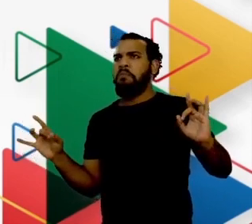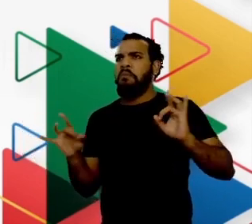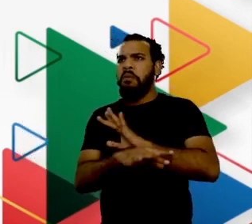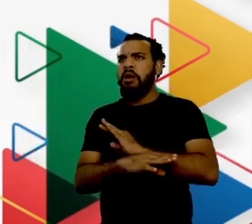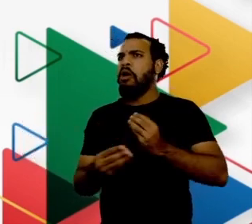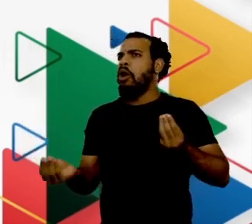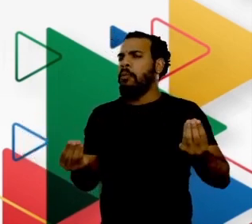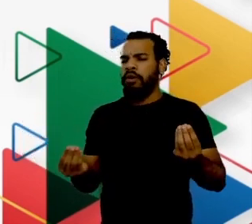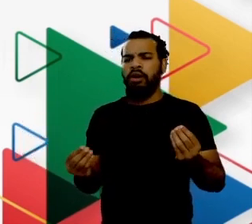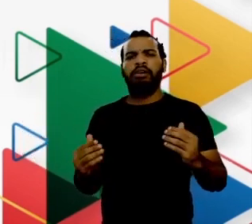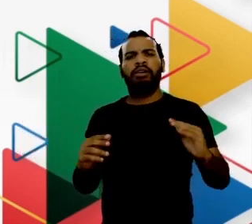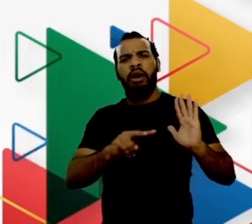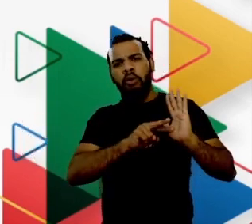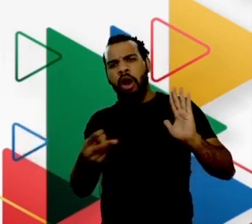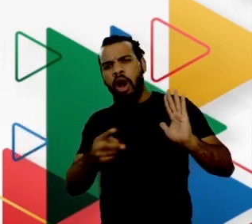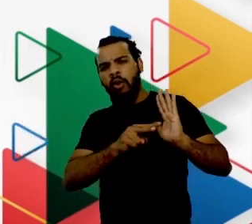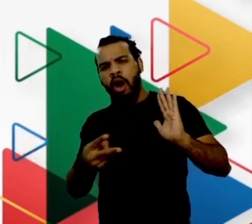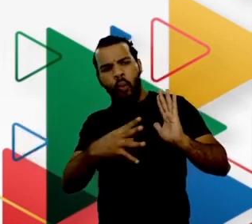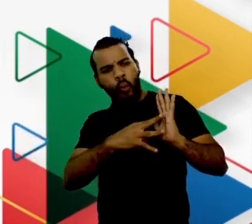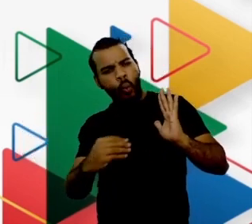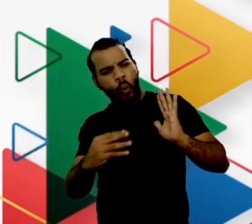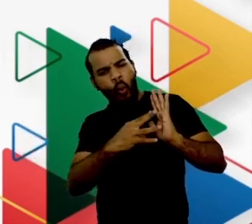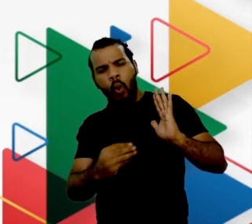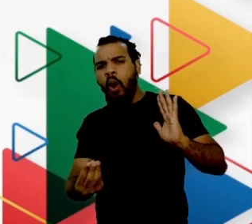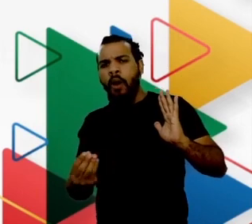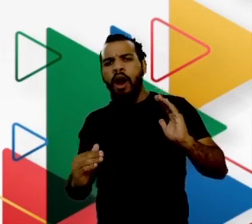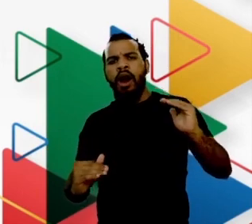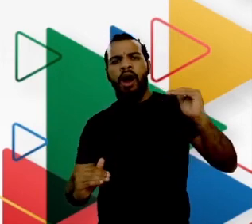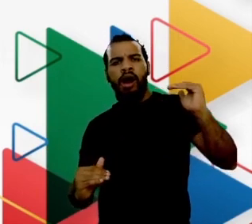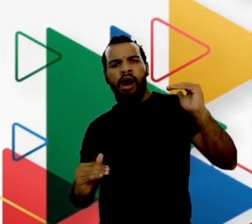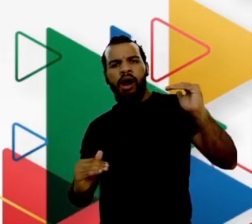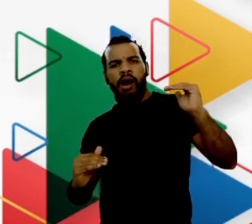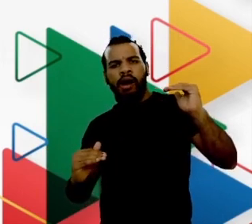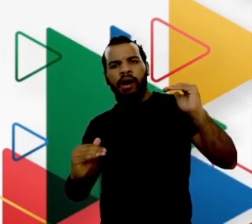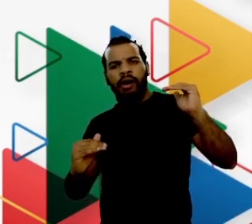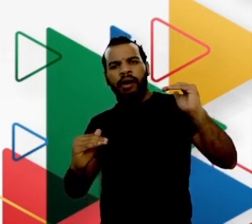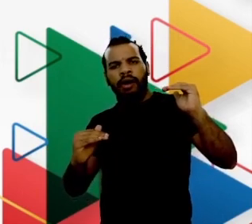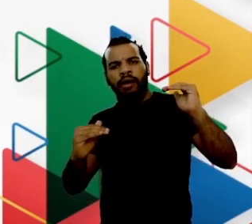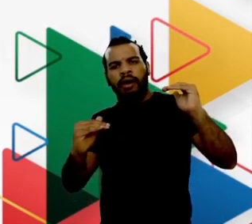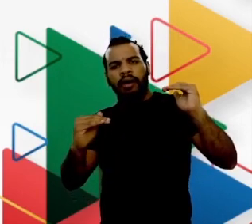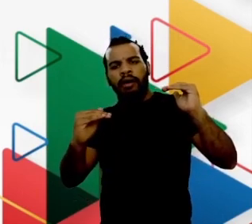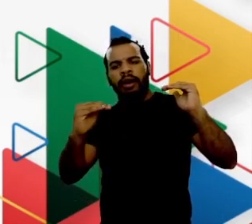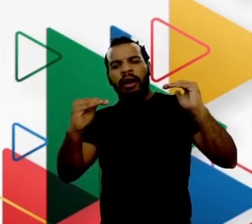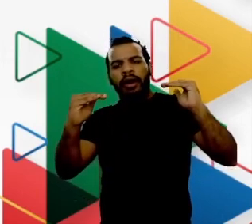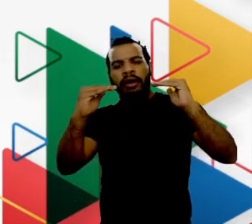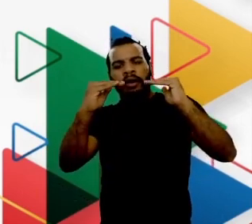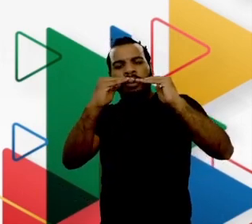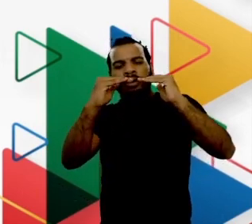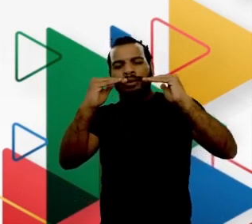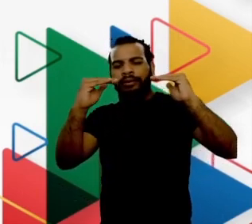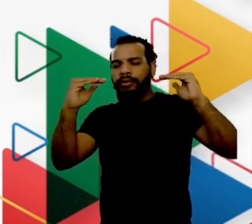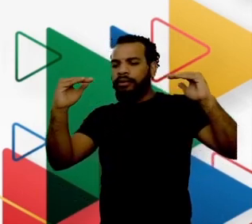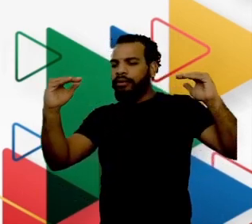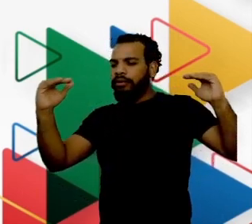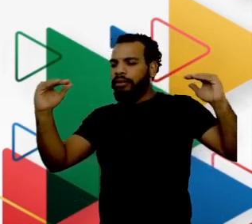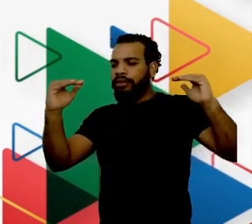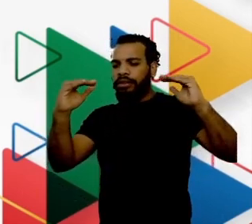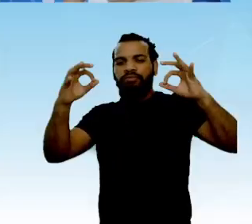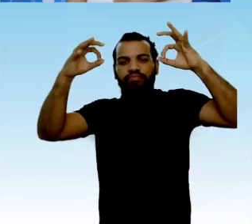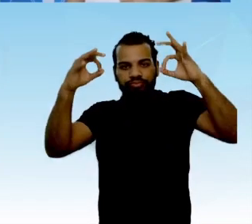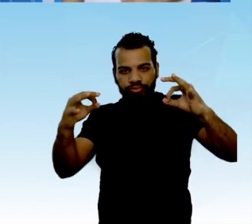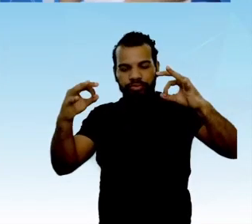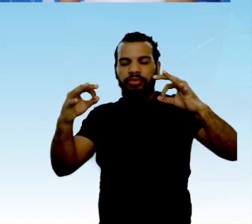a transferência de calor? É quando os sistemas buscam atingir o